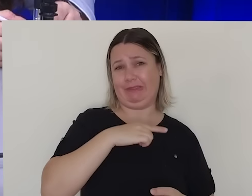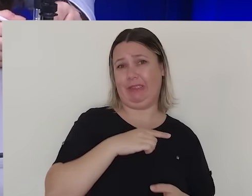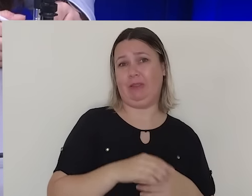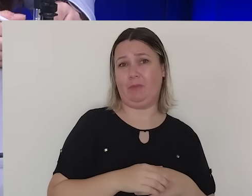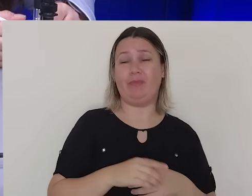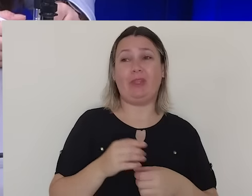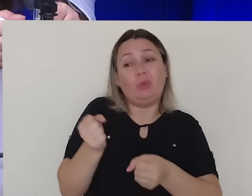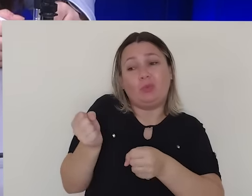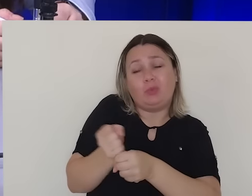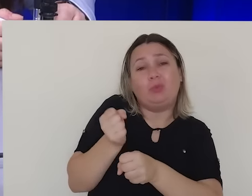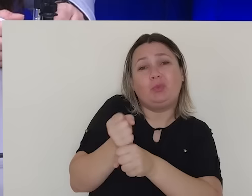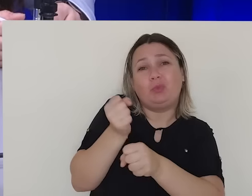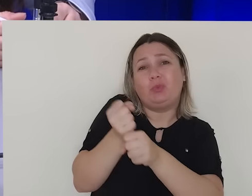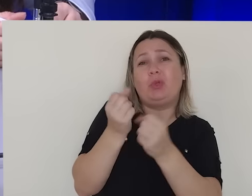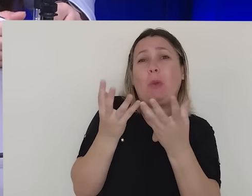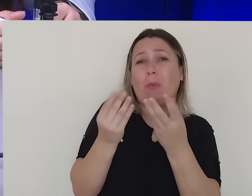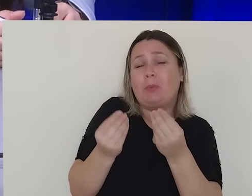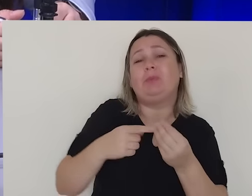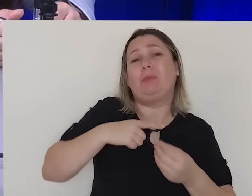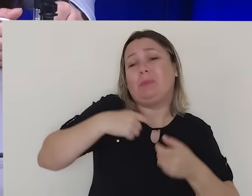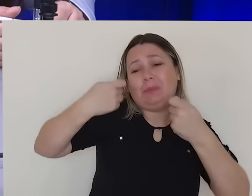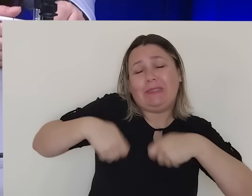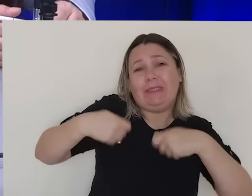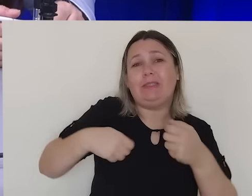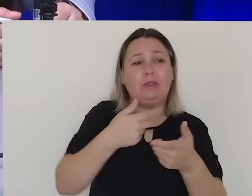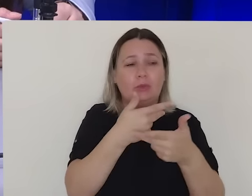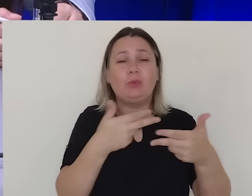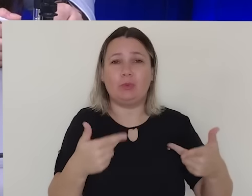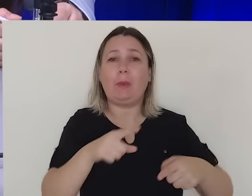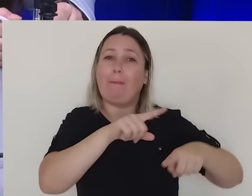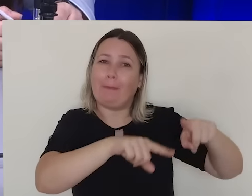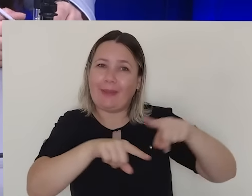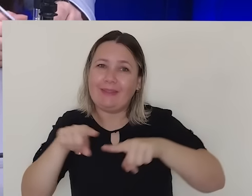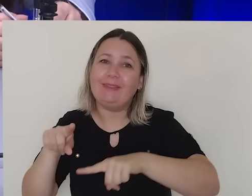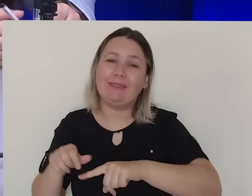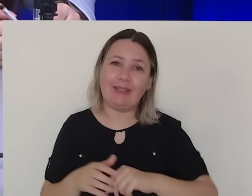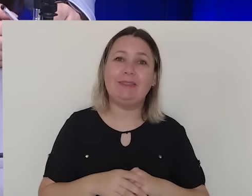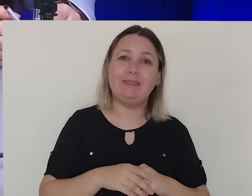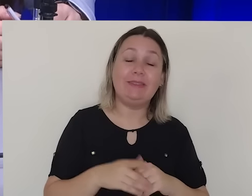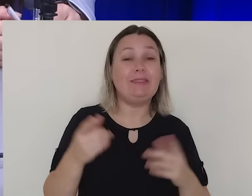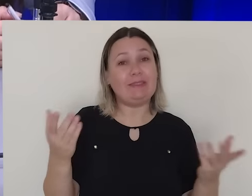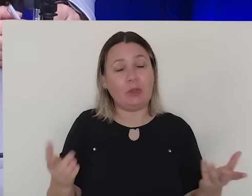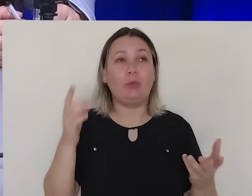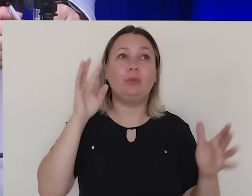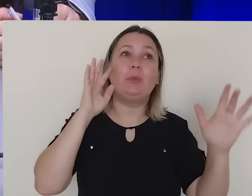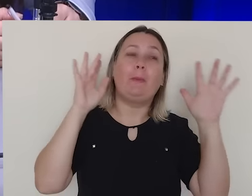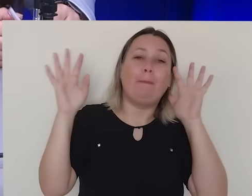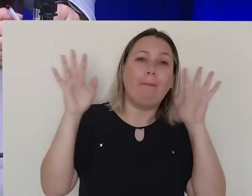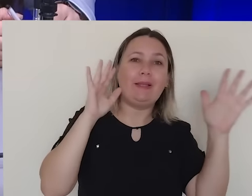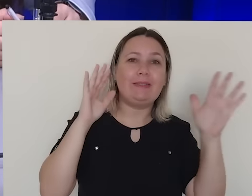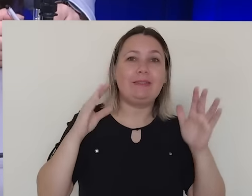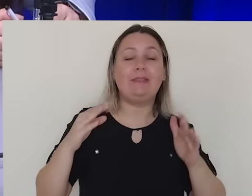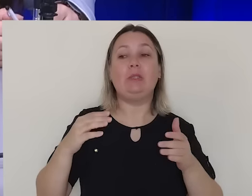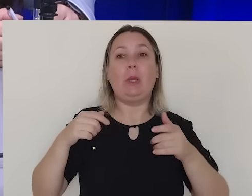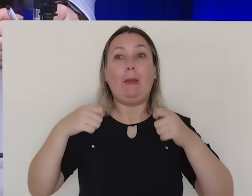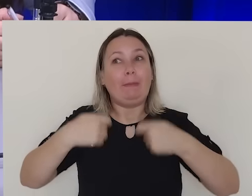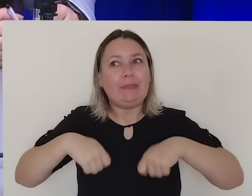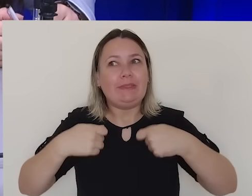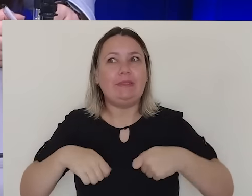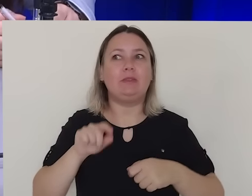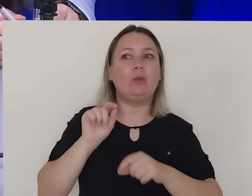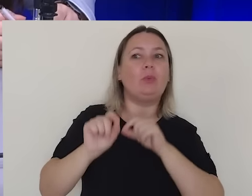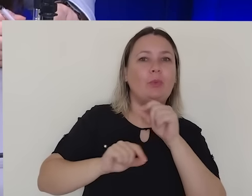altamente que consome muita mão de obra né então normalmente é um setor de entrada da mão de obra né então você tem oportunidades grandes aí